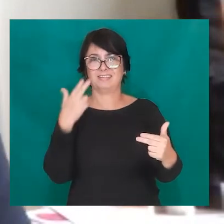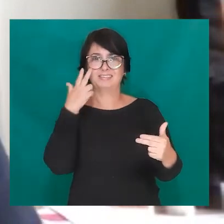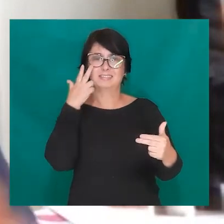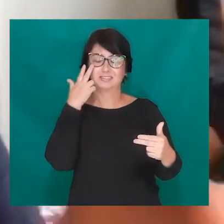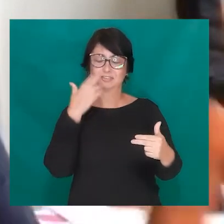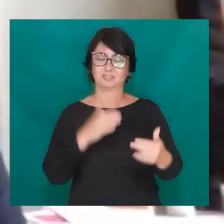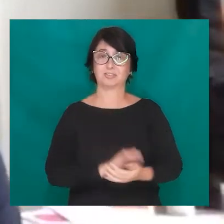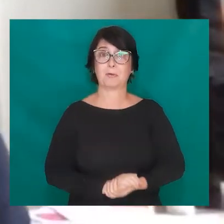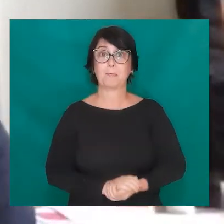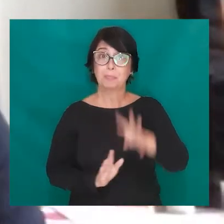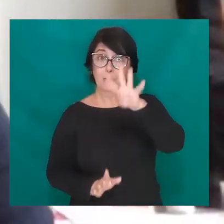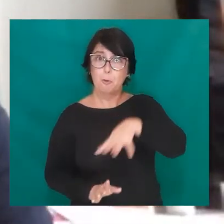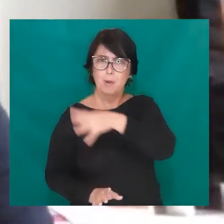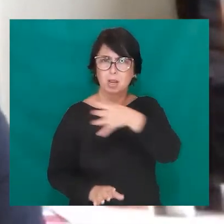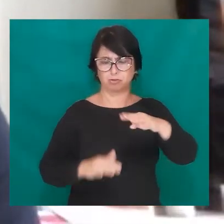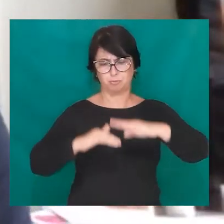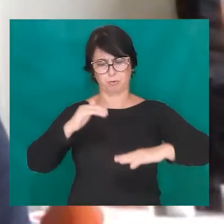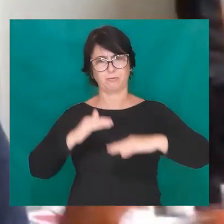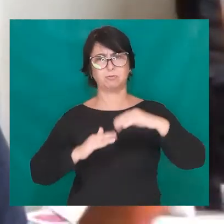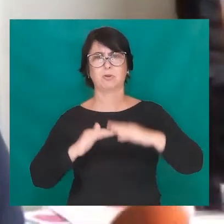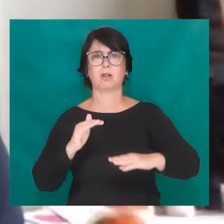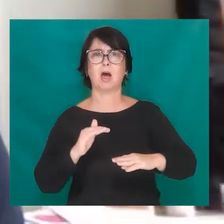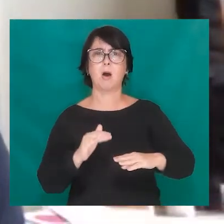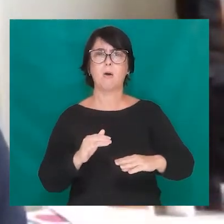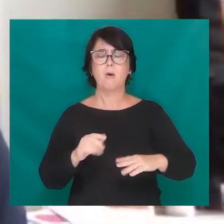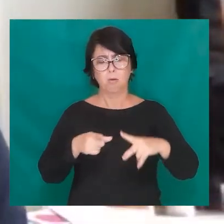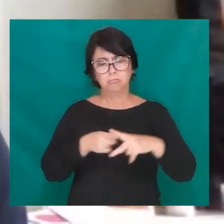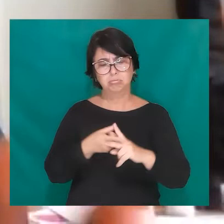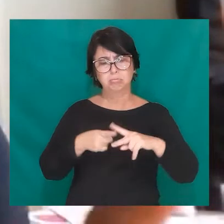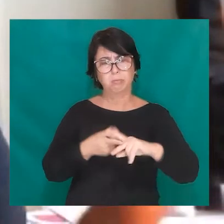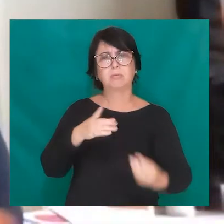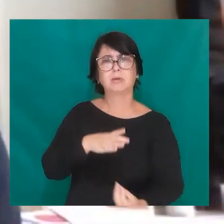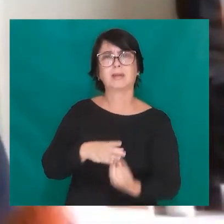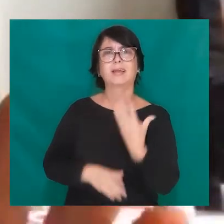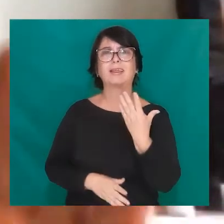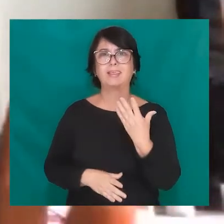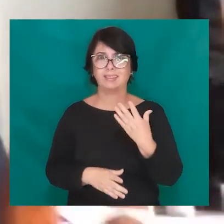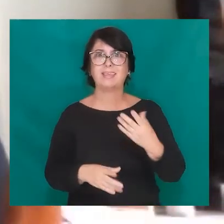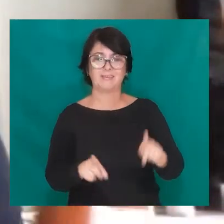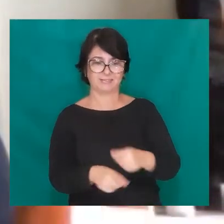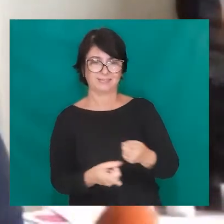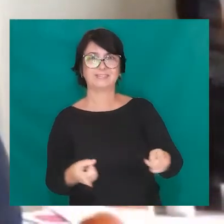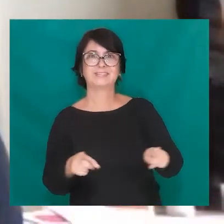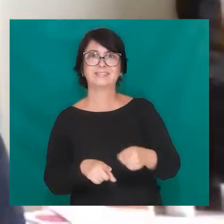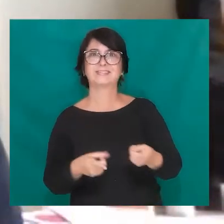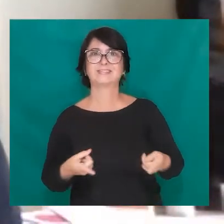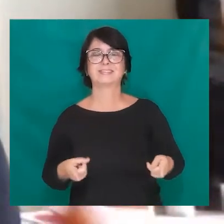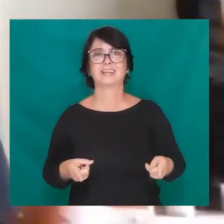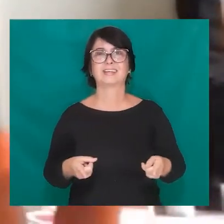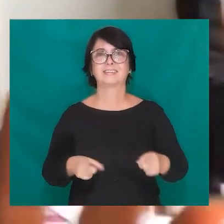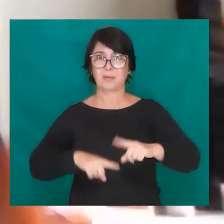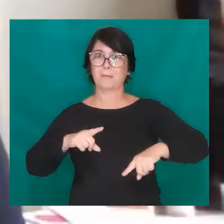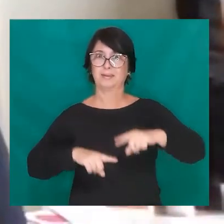A gente fez uma grade profissionalizante, assim, o cara que faz o instrumento, ele faz também leitura. Para fazer aquele programa profissionalizante,